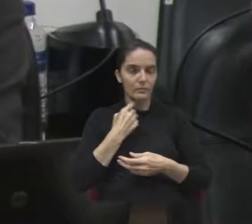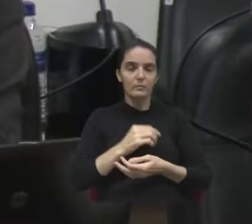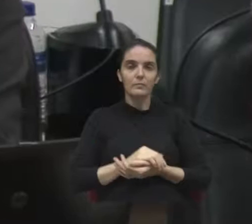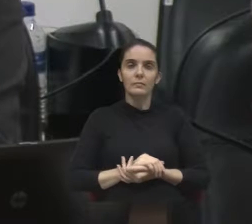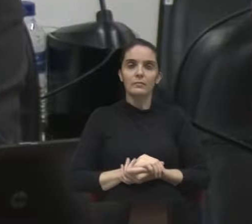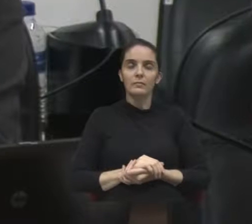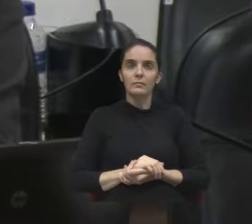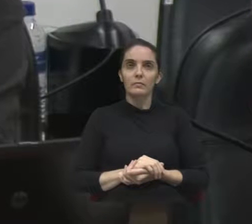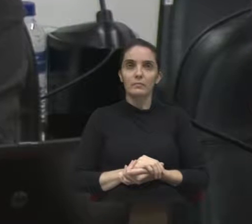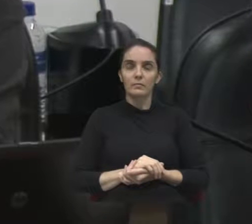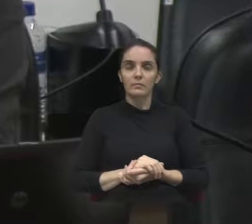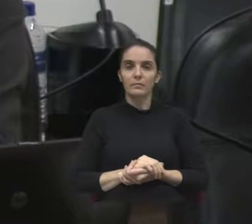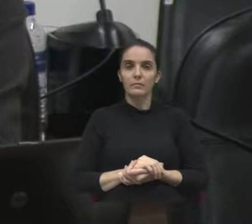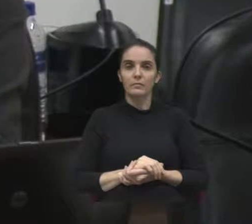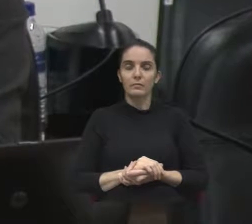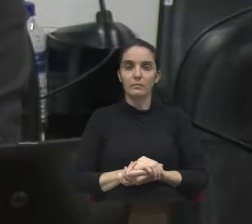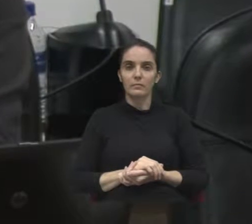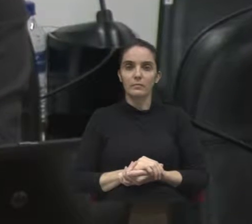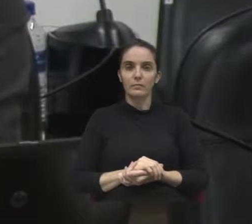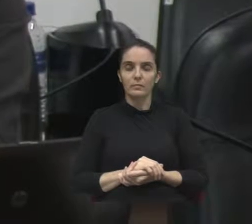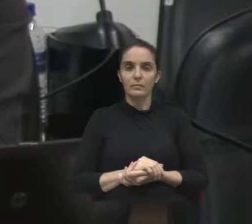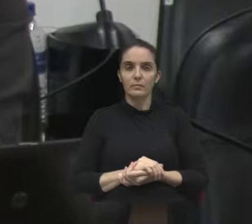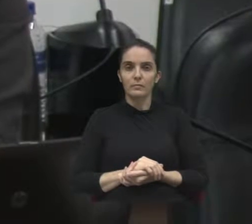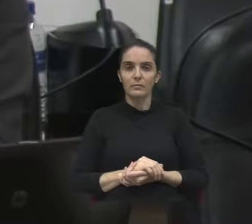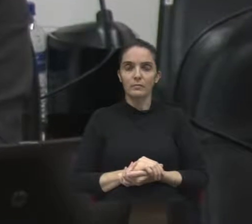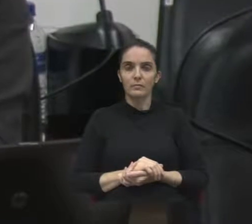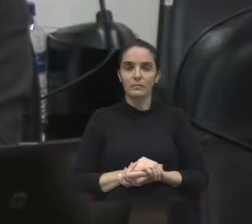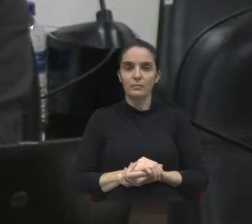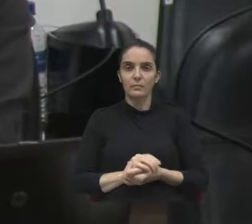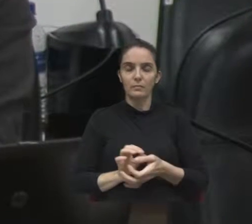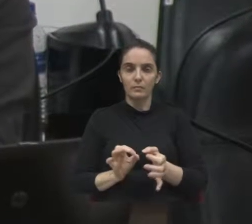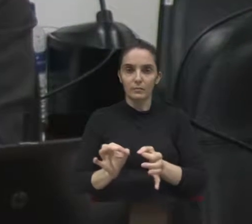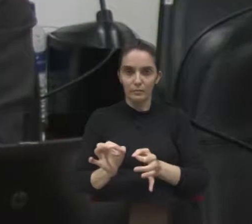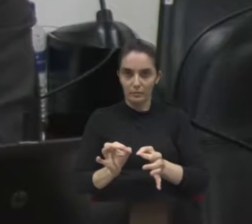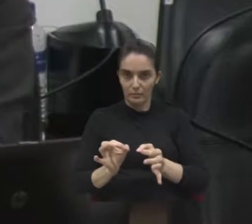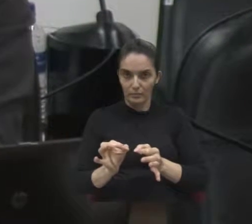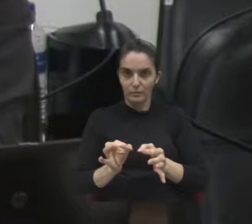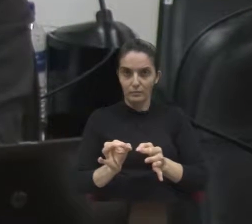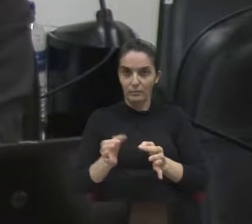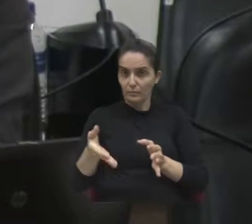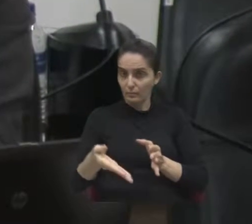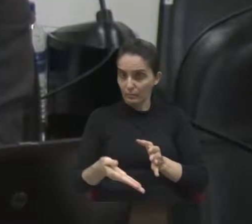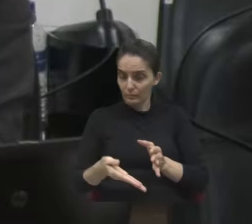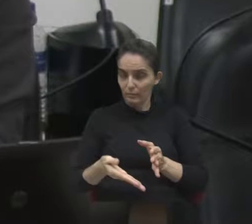que esse projeto me mostra